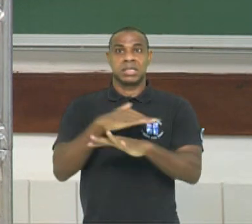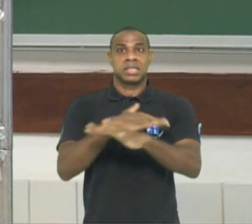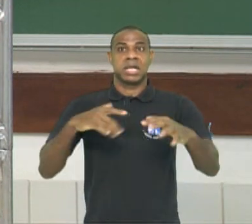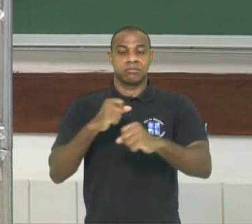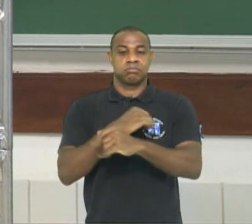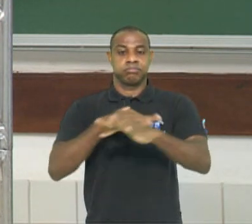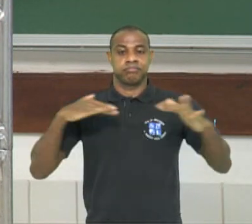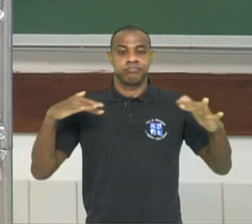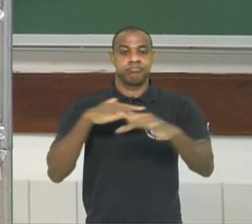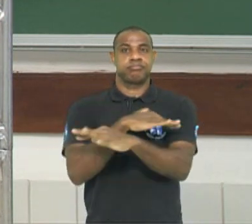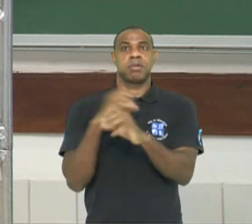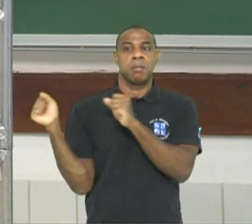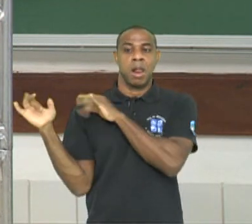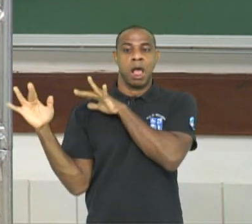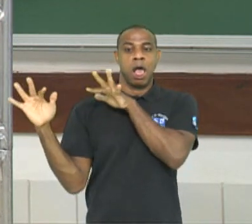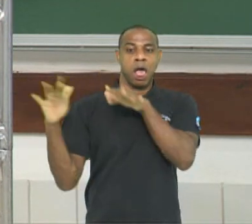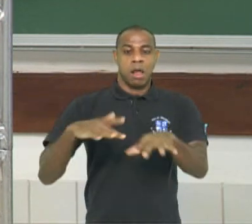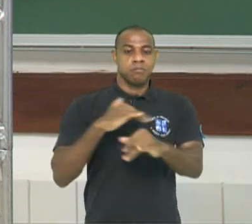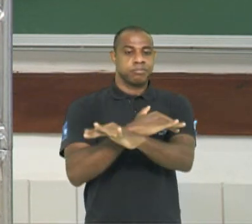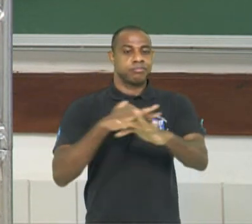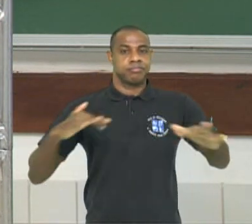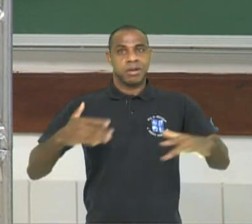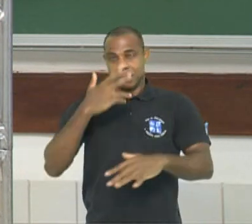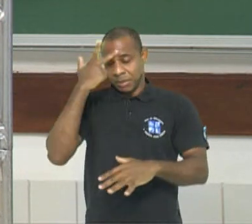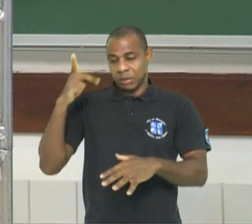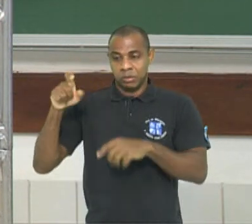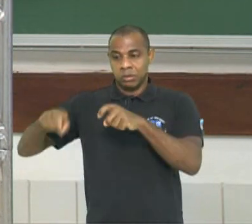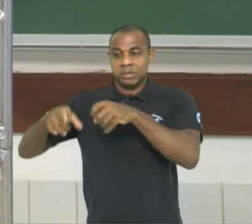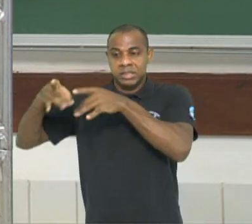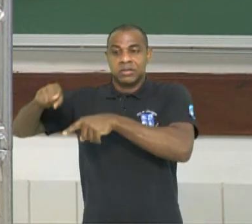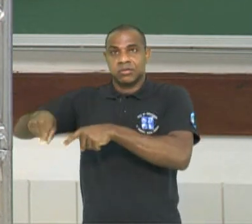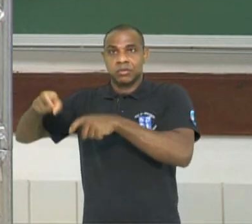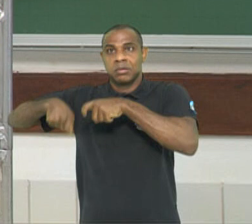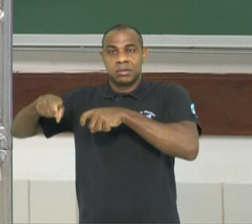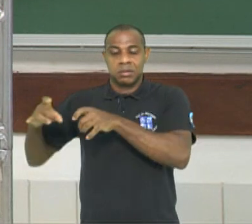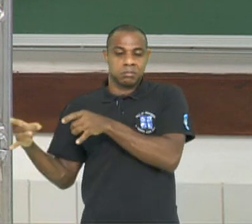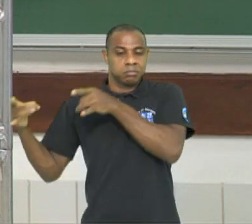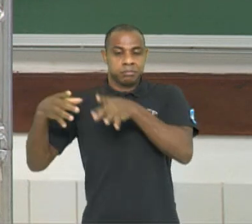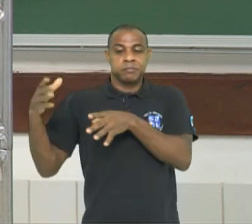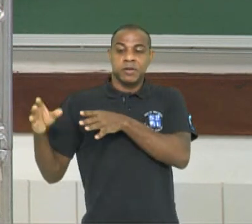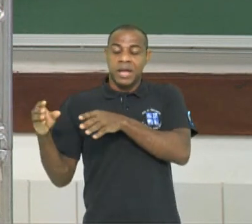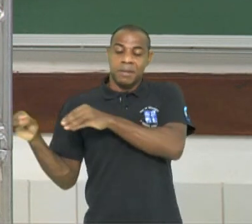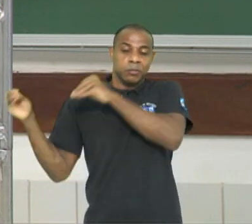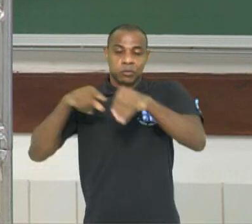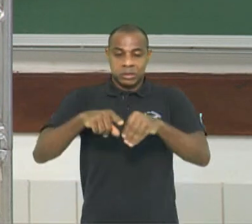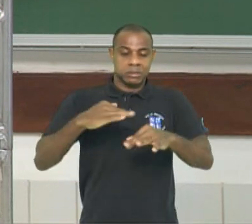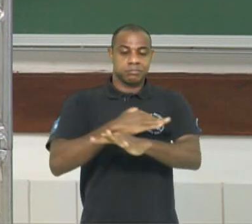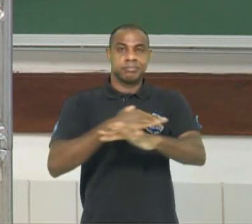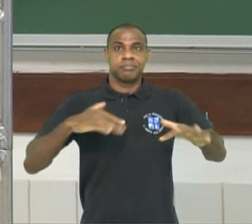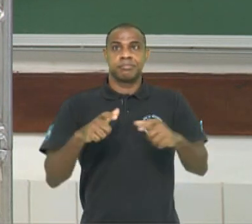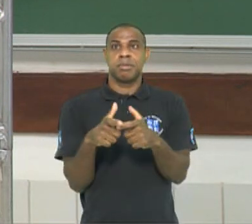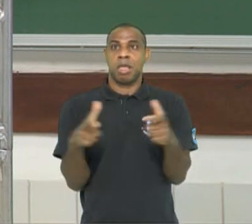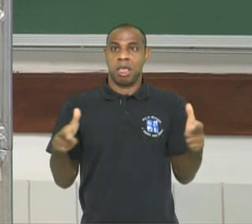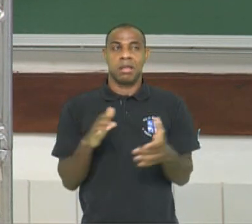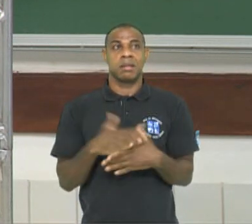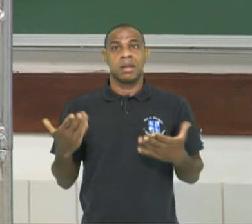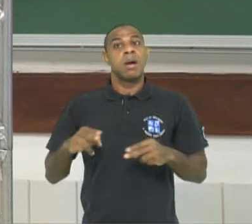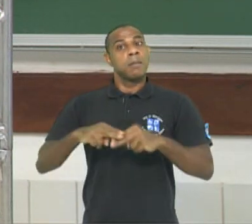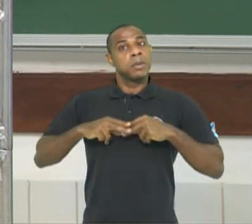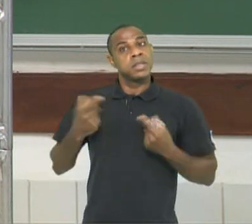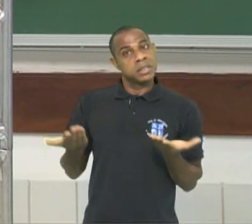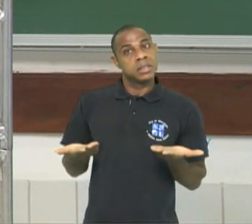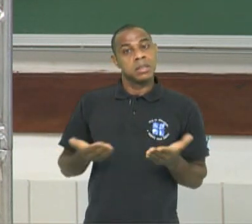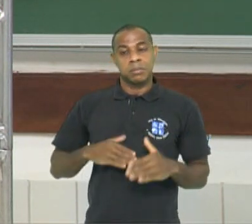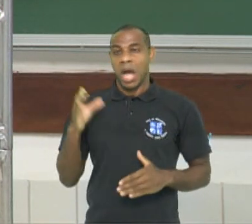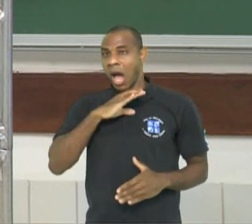essa urbanização ela é bastante recente. Professor, seria então por isso que, por ter sido